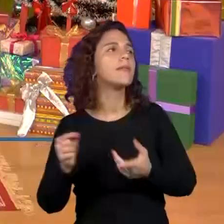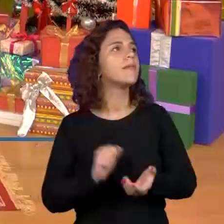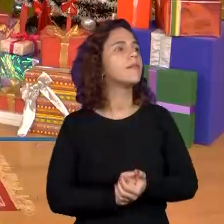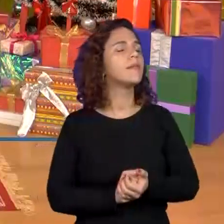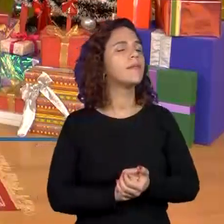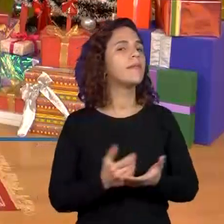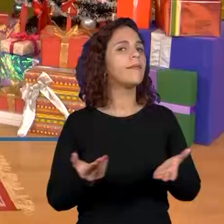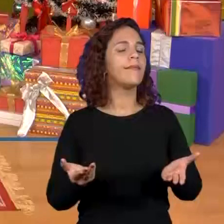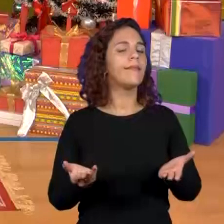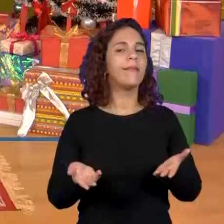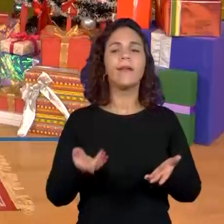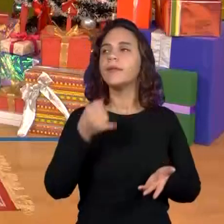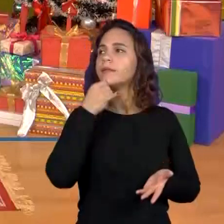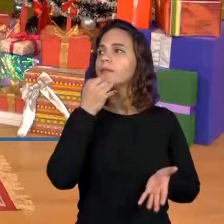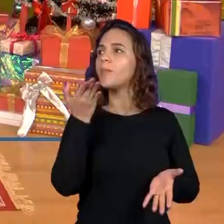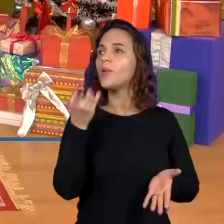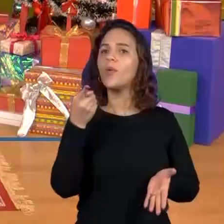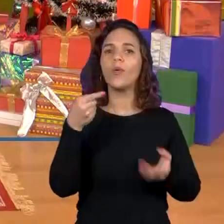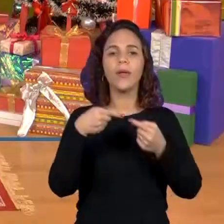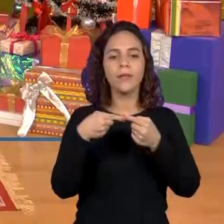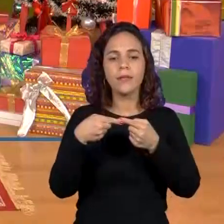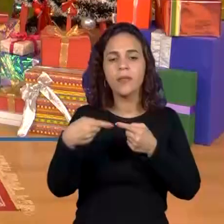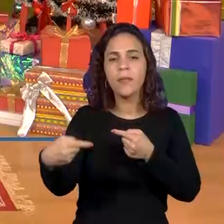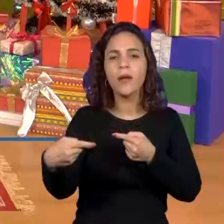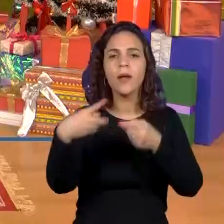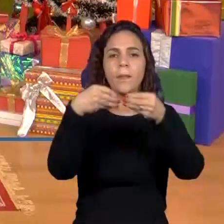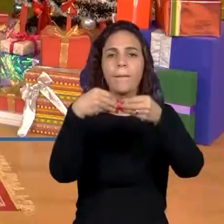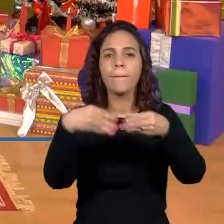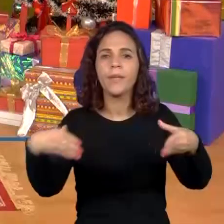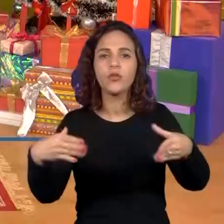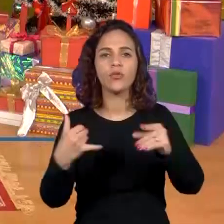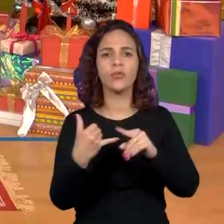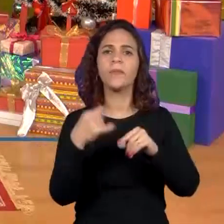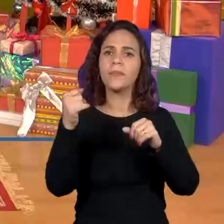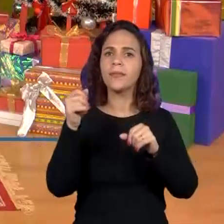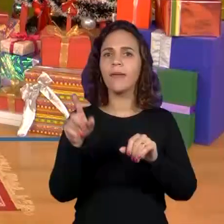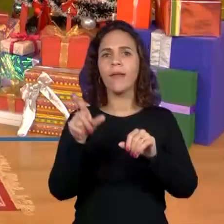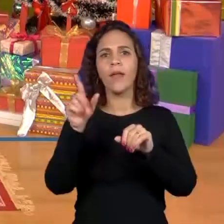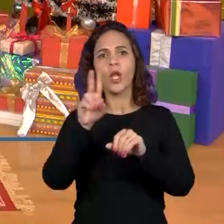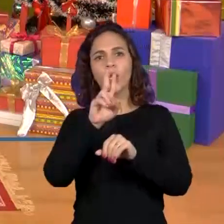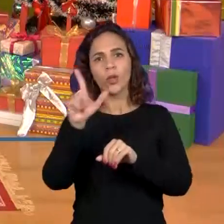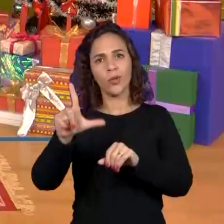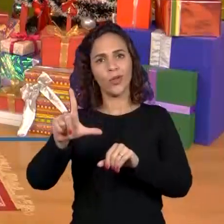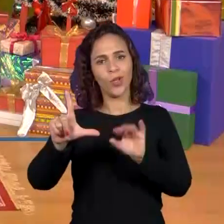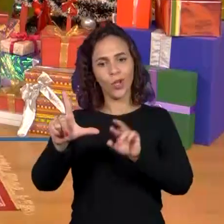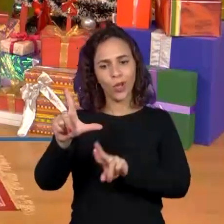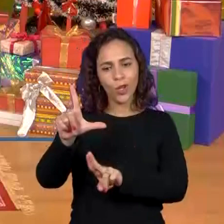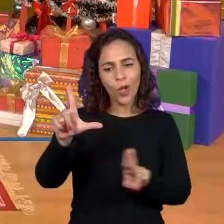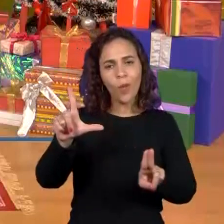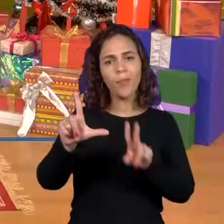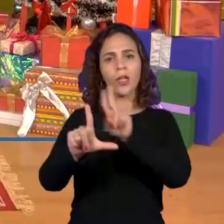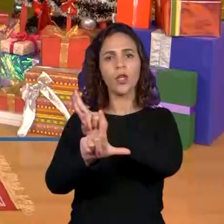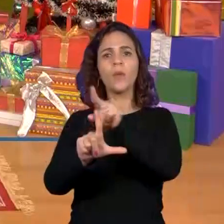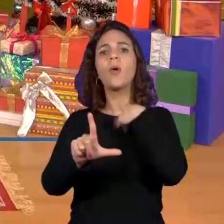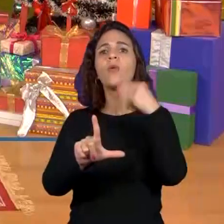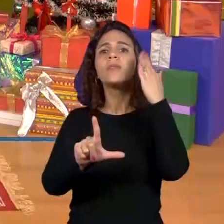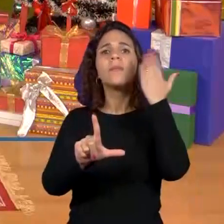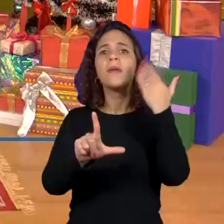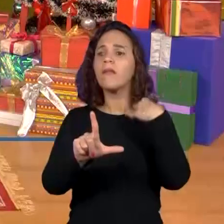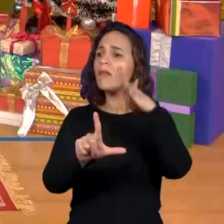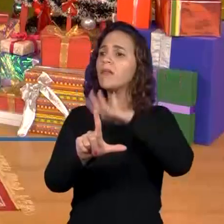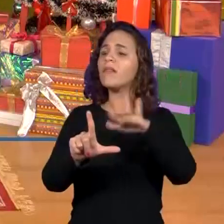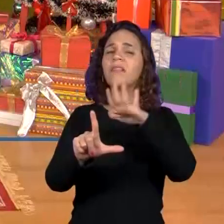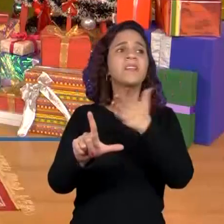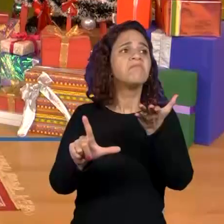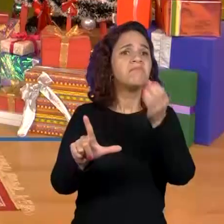quanto que desperdiçou durante a semana. Então você vai ter que nomear para a gente saber que dados que estão sendo